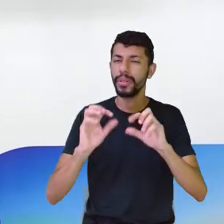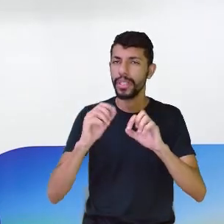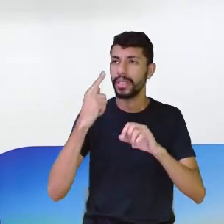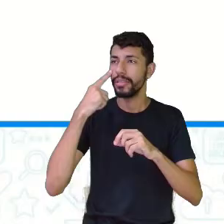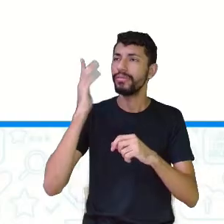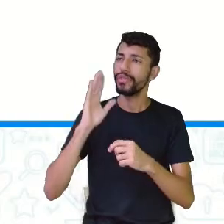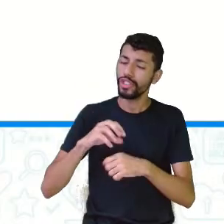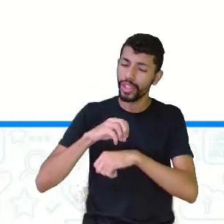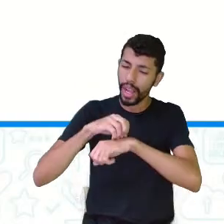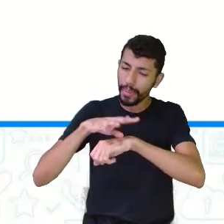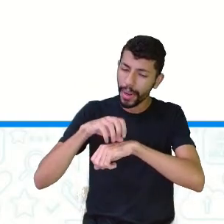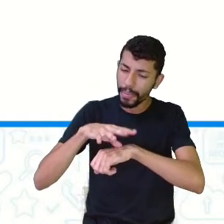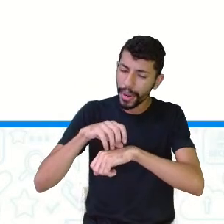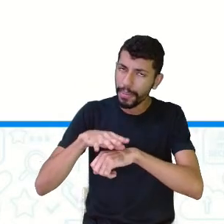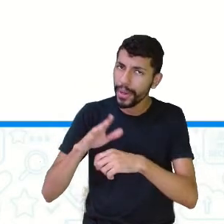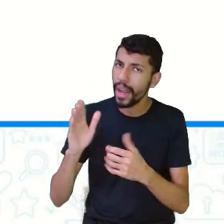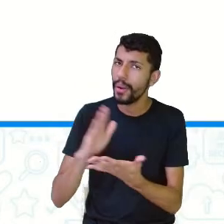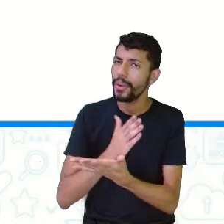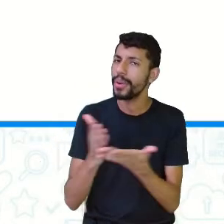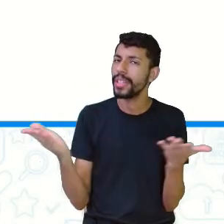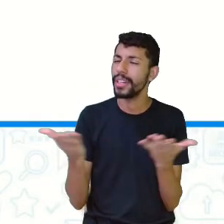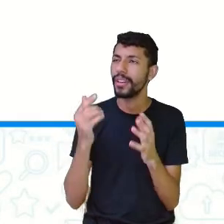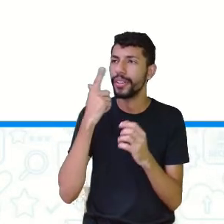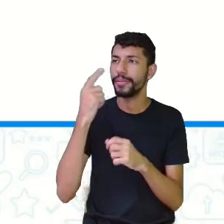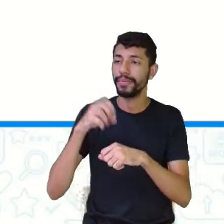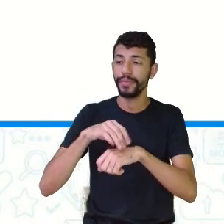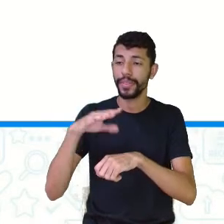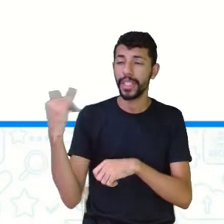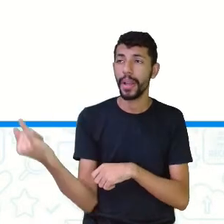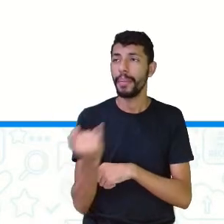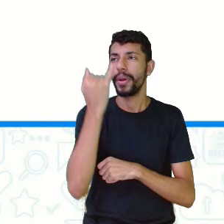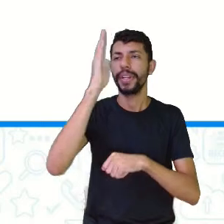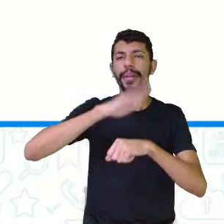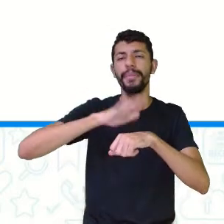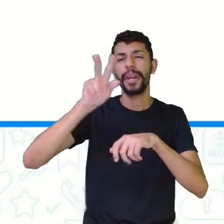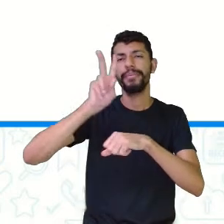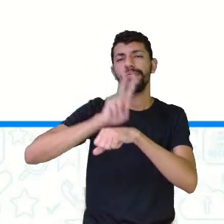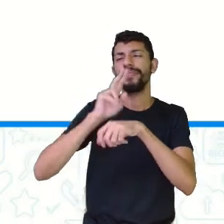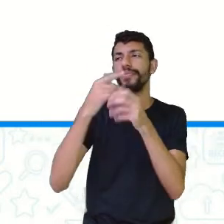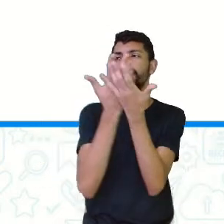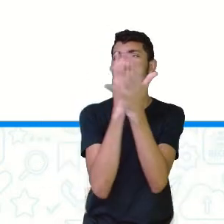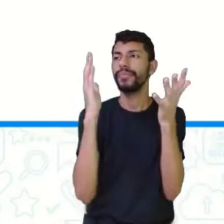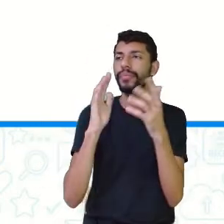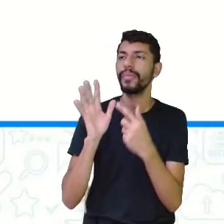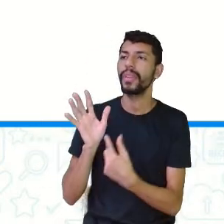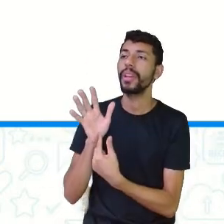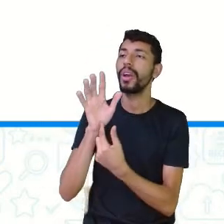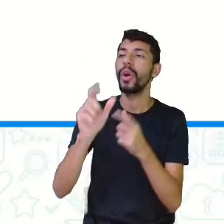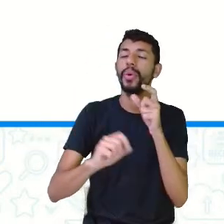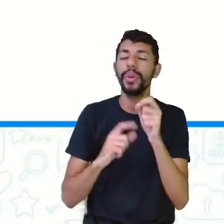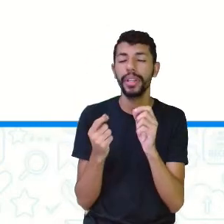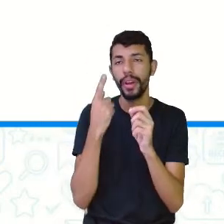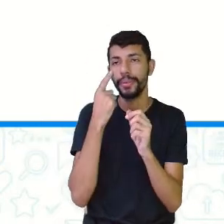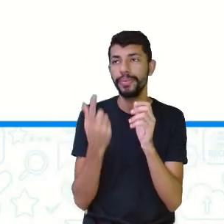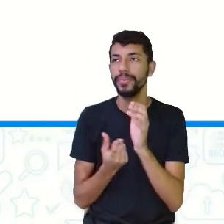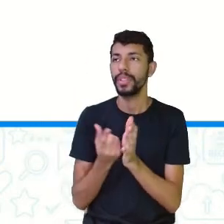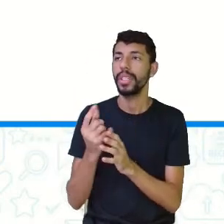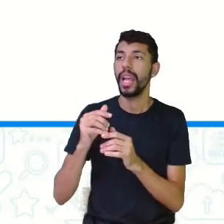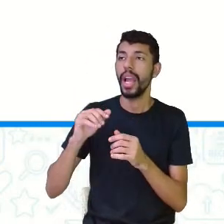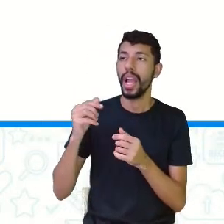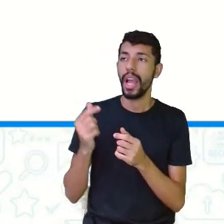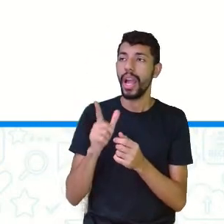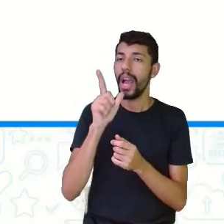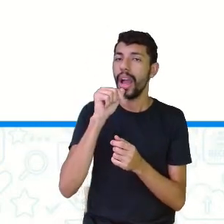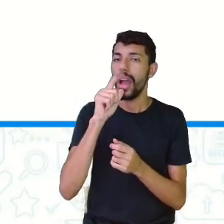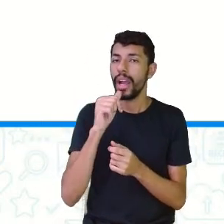já aqui também. Entre as dicas mais importantes para preservar o meio ambiente, destacam-se a economia de